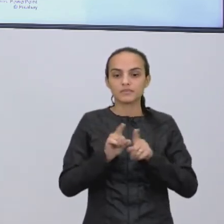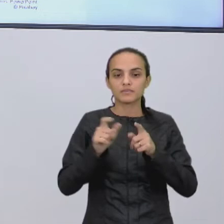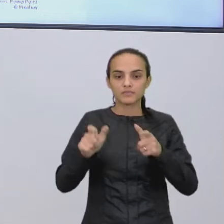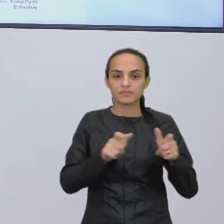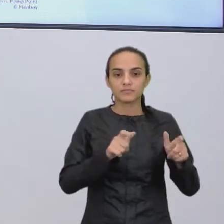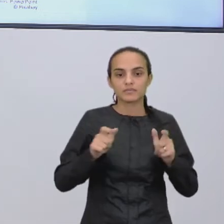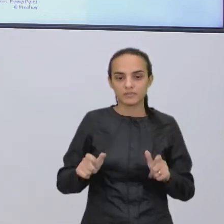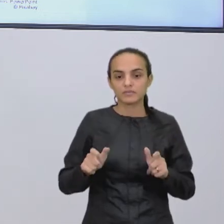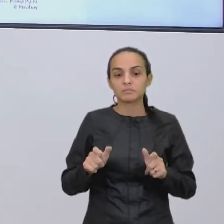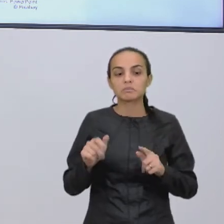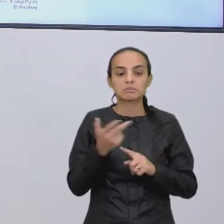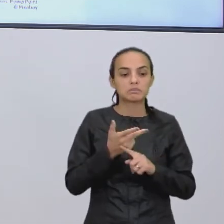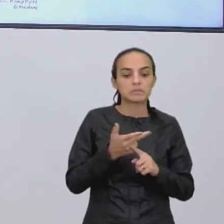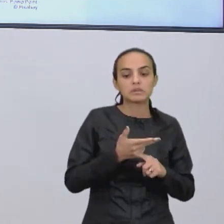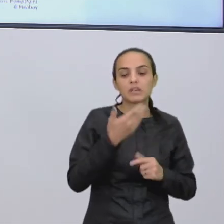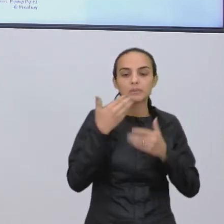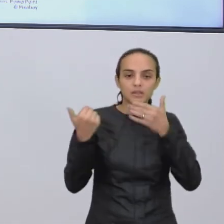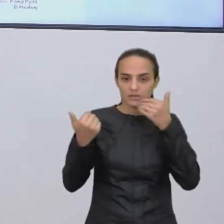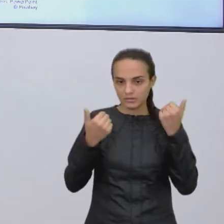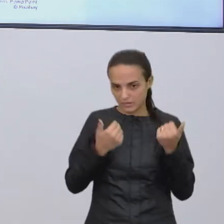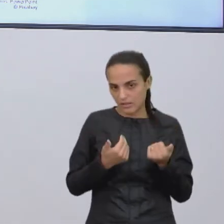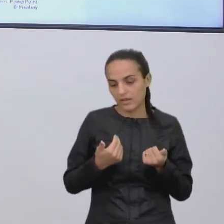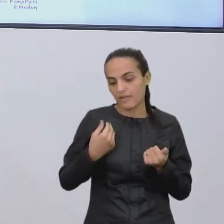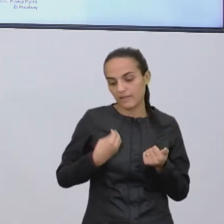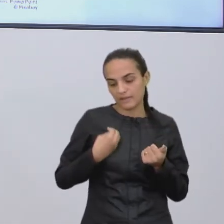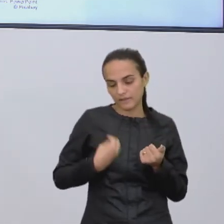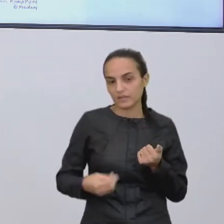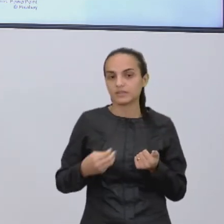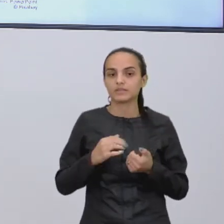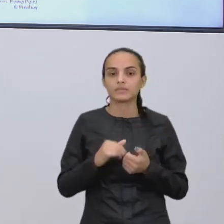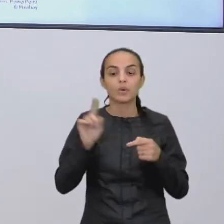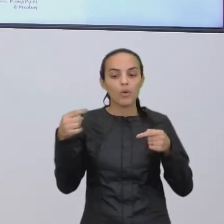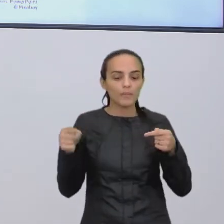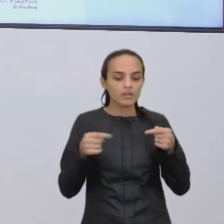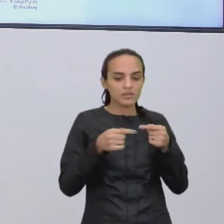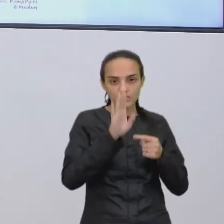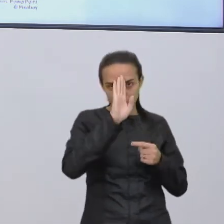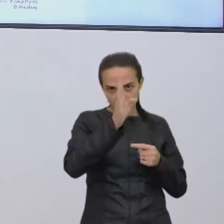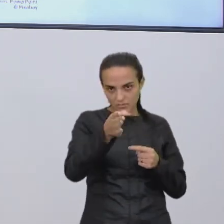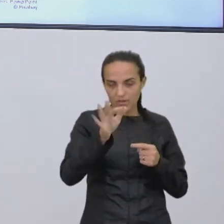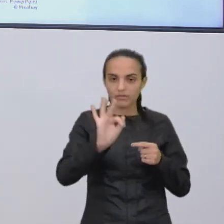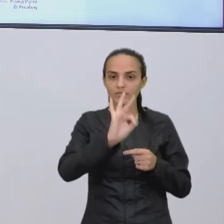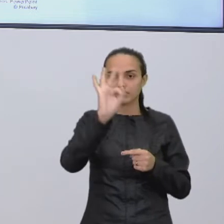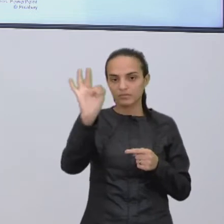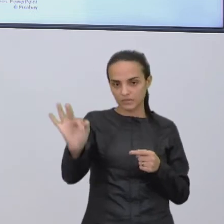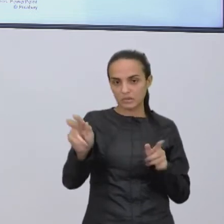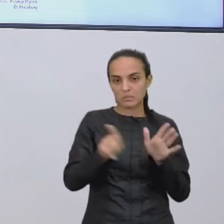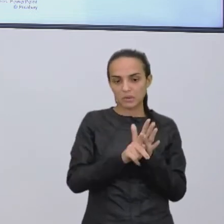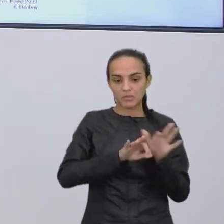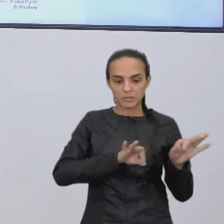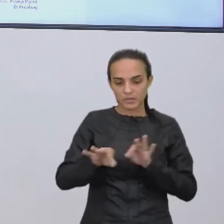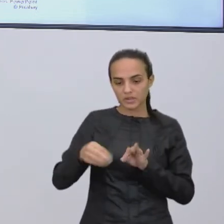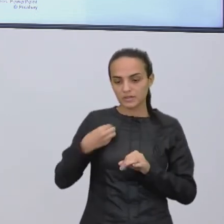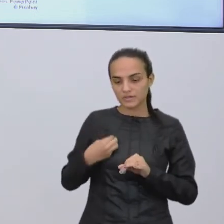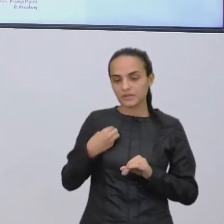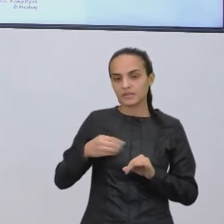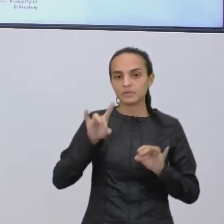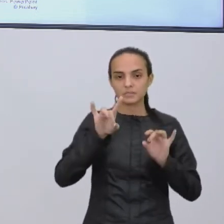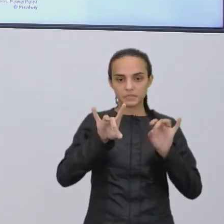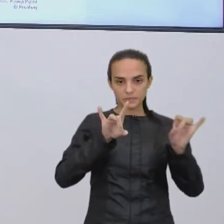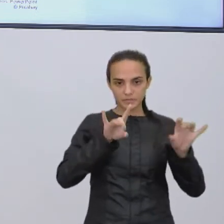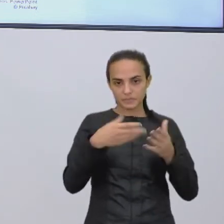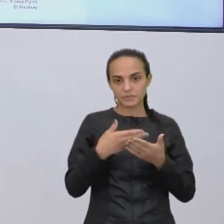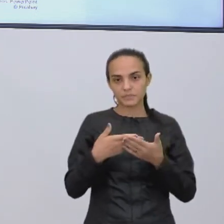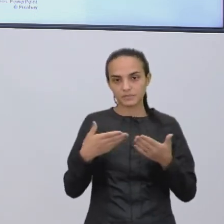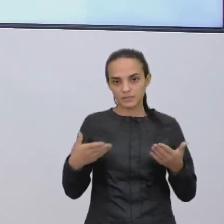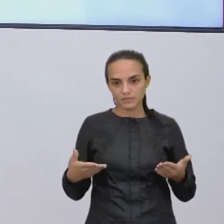buscar condições aí de melhora e traçar planos aí, traçar metas, objetivos aí para o próprio projeto de vida que cada um